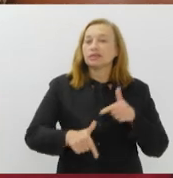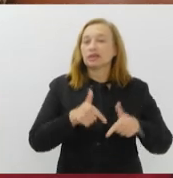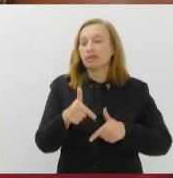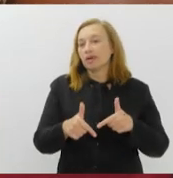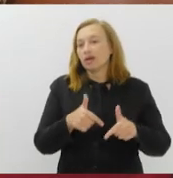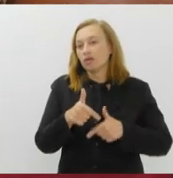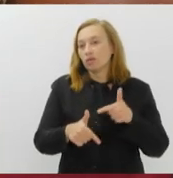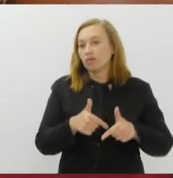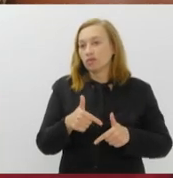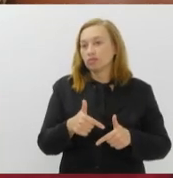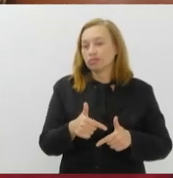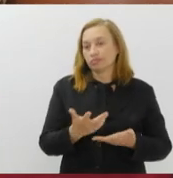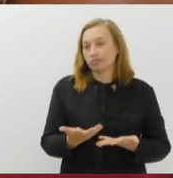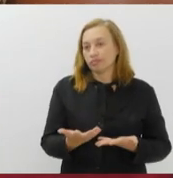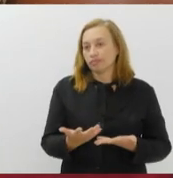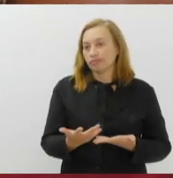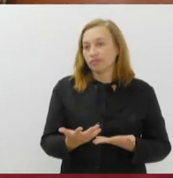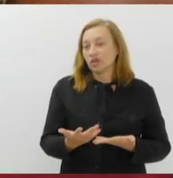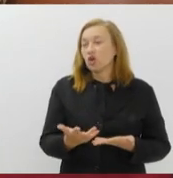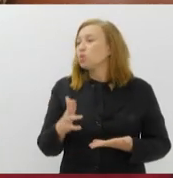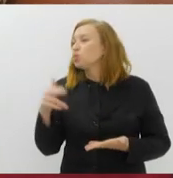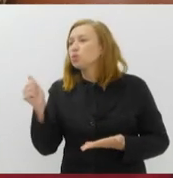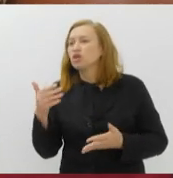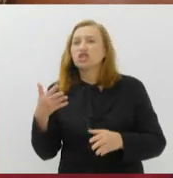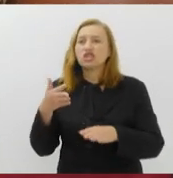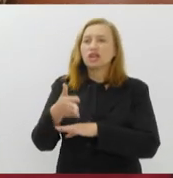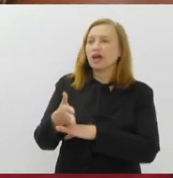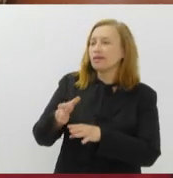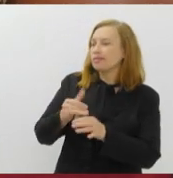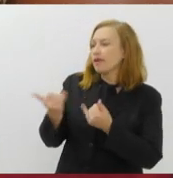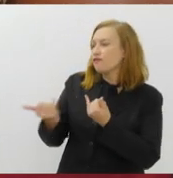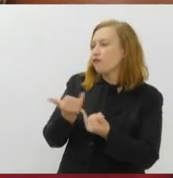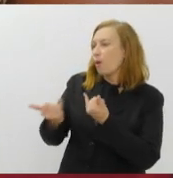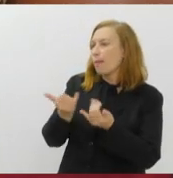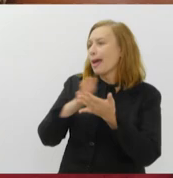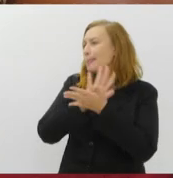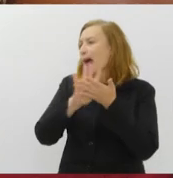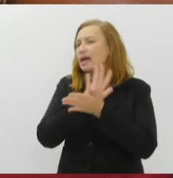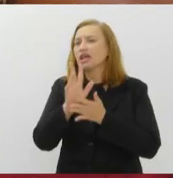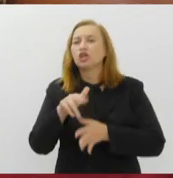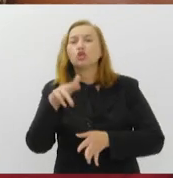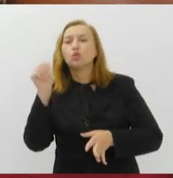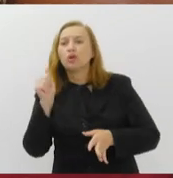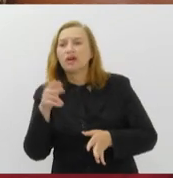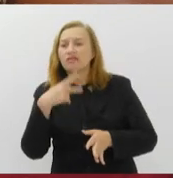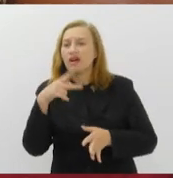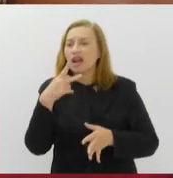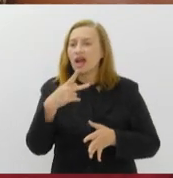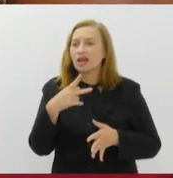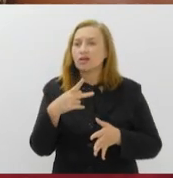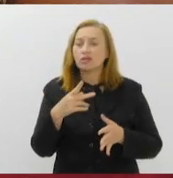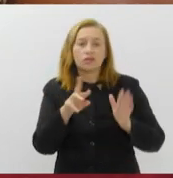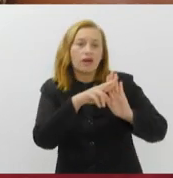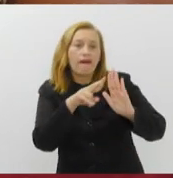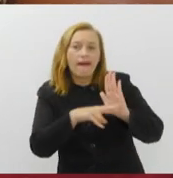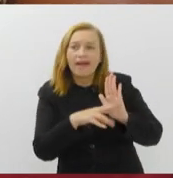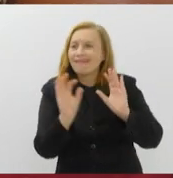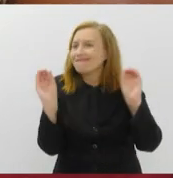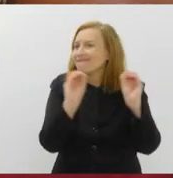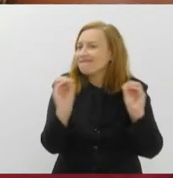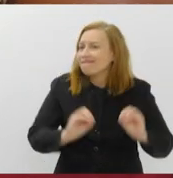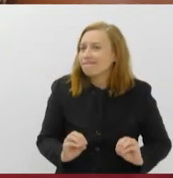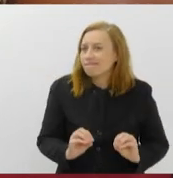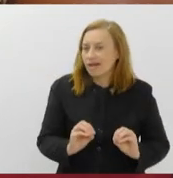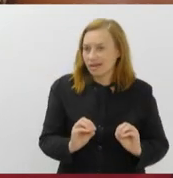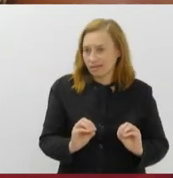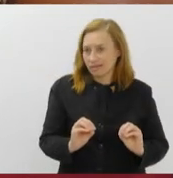quê? Nunca chegaram lá para a gente dizer como é que a gente teria que trabalhar, nunca disseram para a gente como é que tinha que ser as regras, né? E nunca chegaram